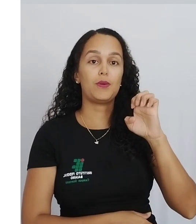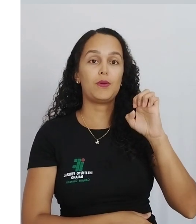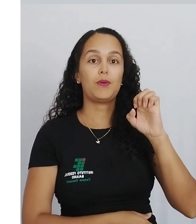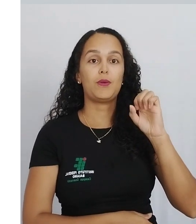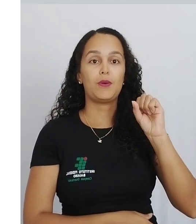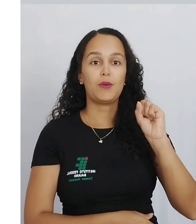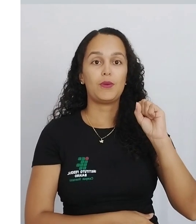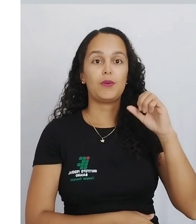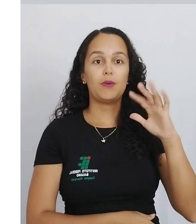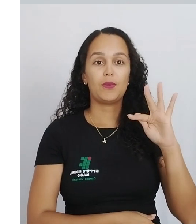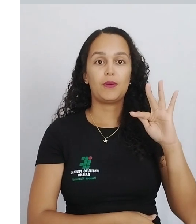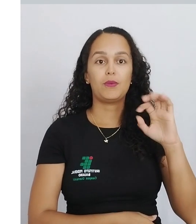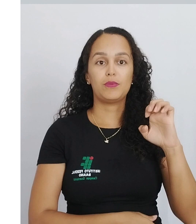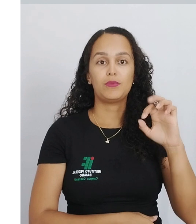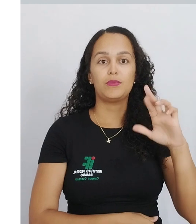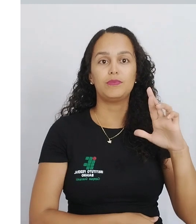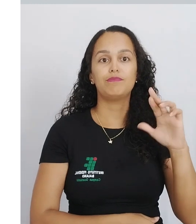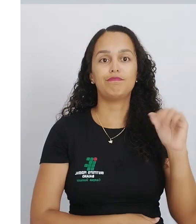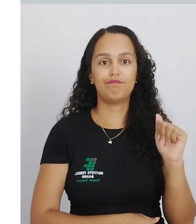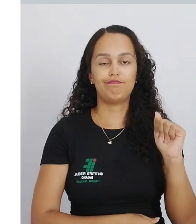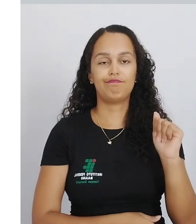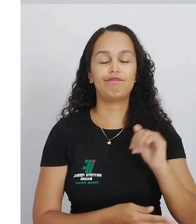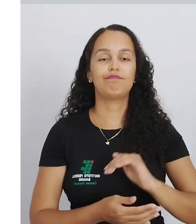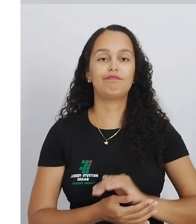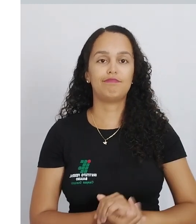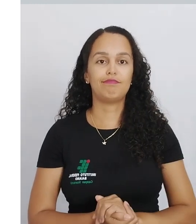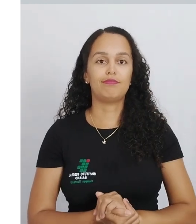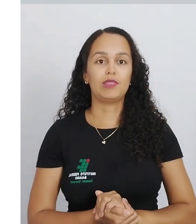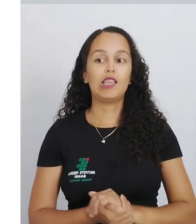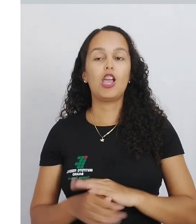Das características dos seres vivos, basicamente,